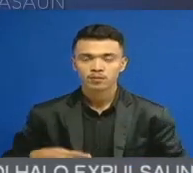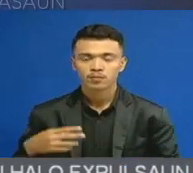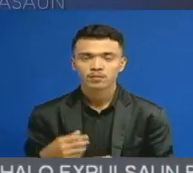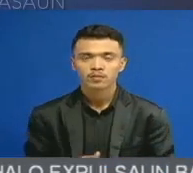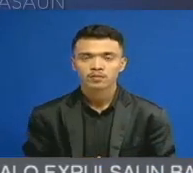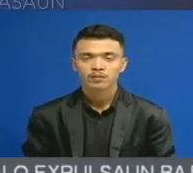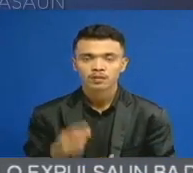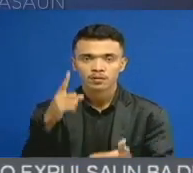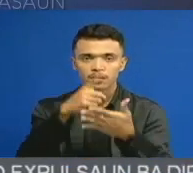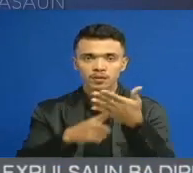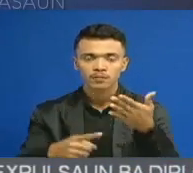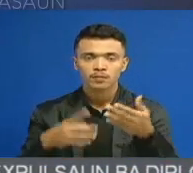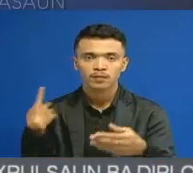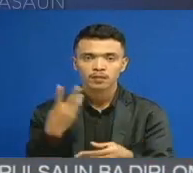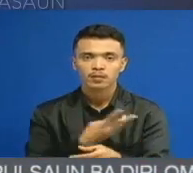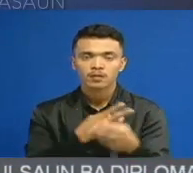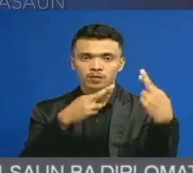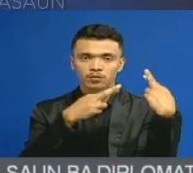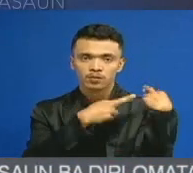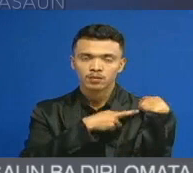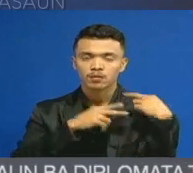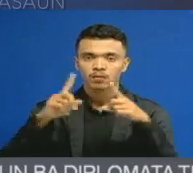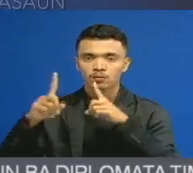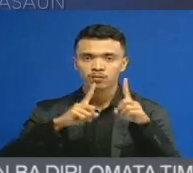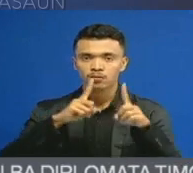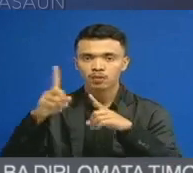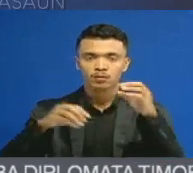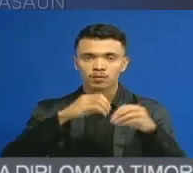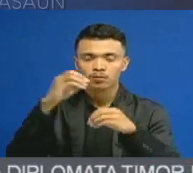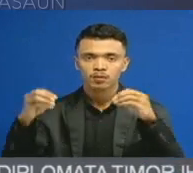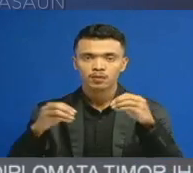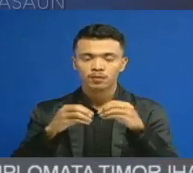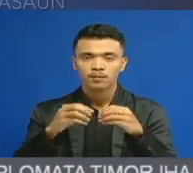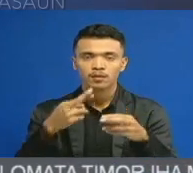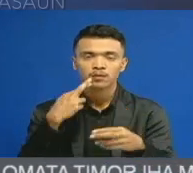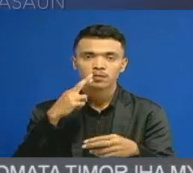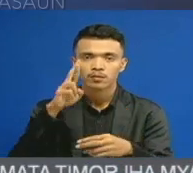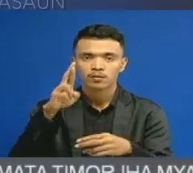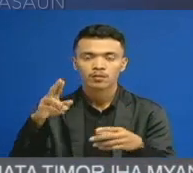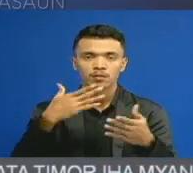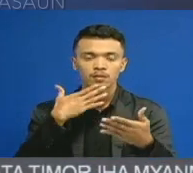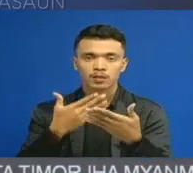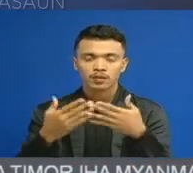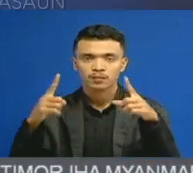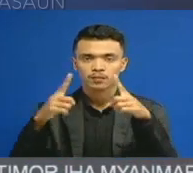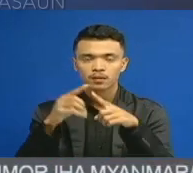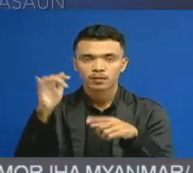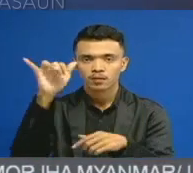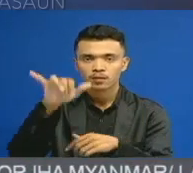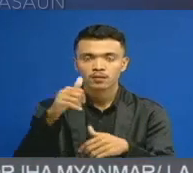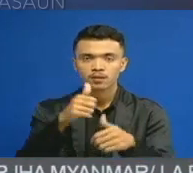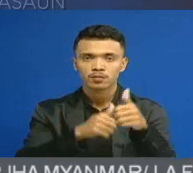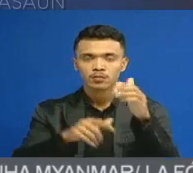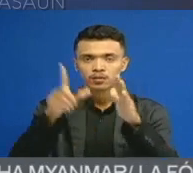Agora, sai de uma que tenha posição, né? Ita tu colhe quando vá, solução dia que basira. Baseia em Timor-Leste